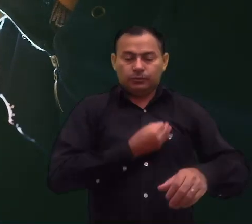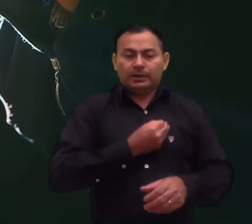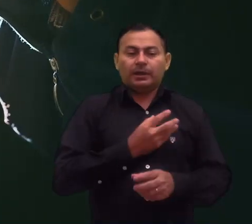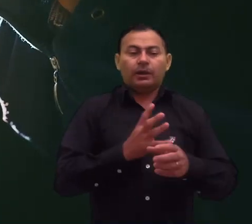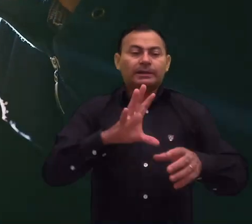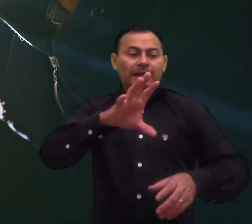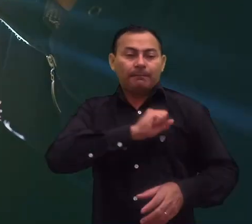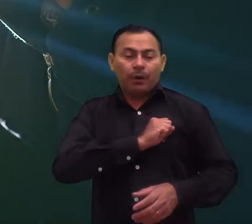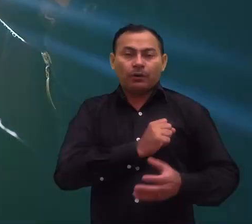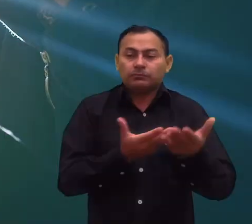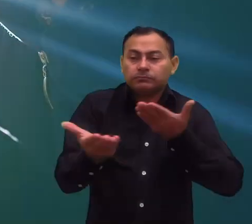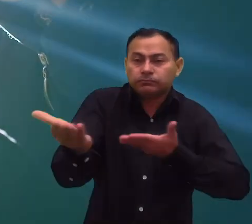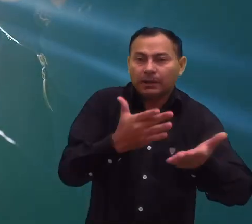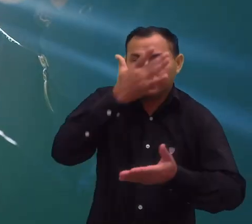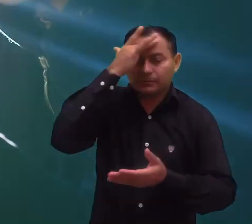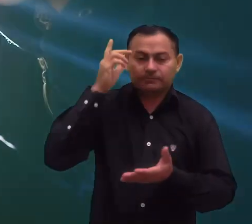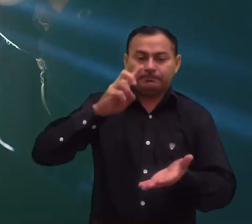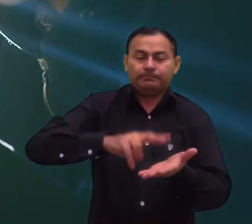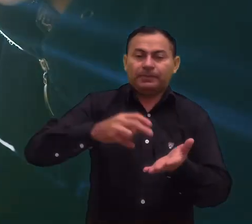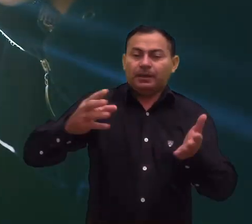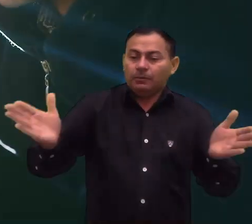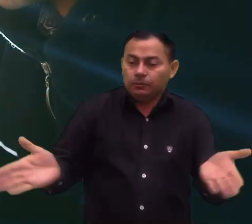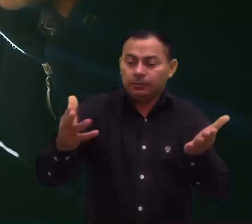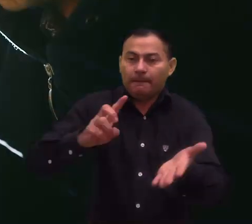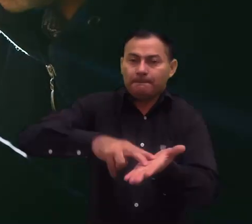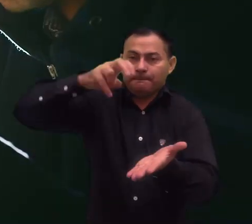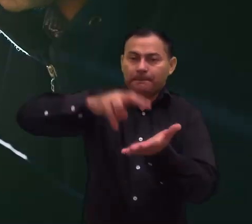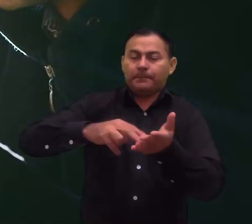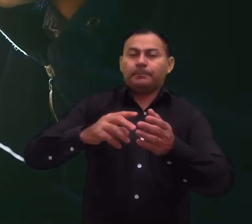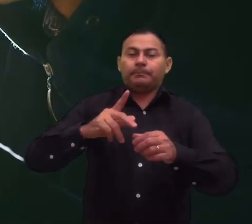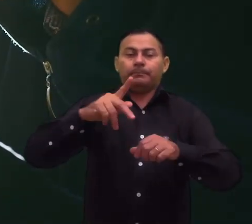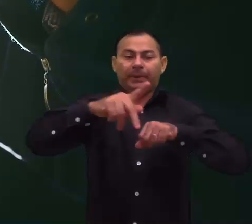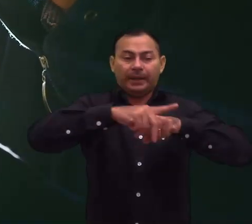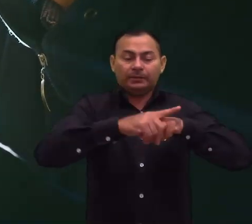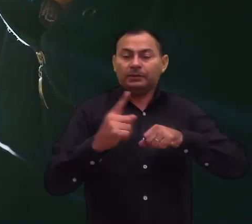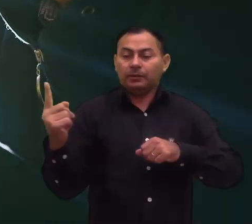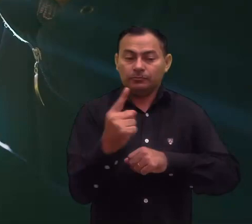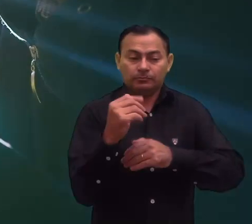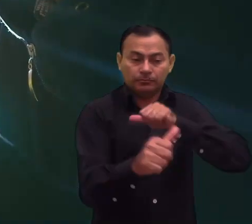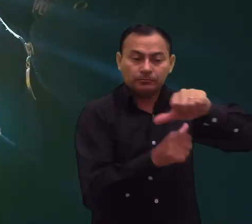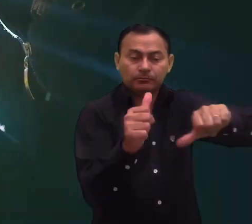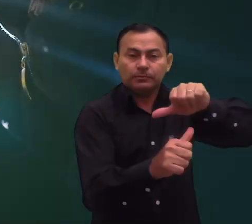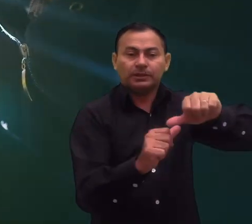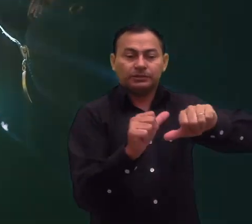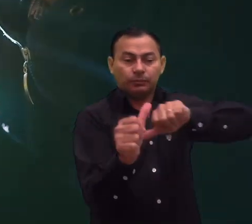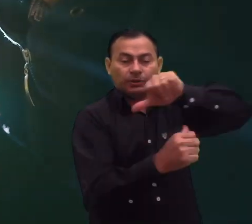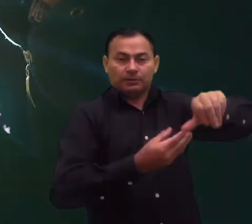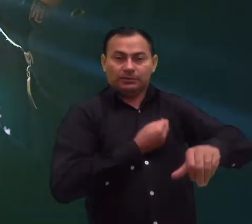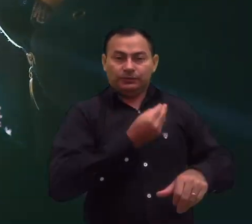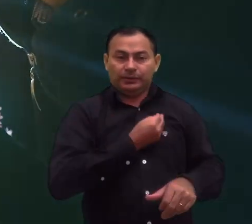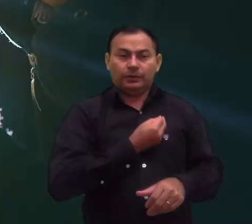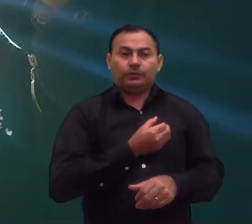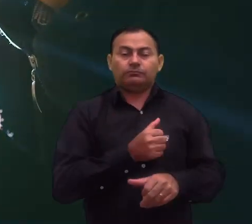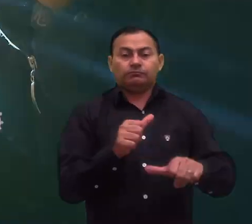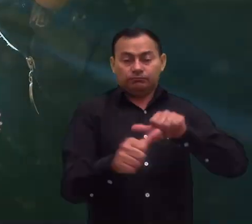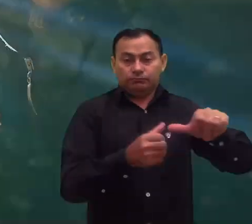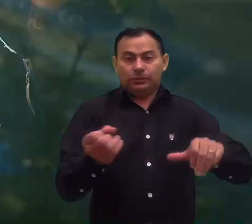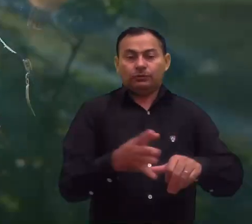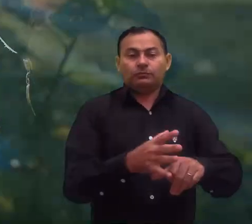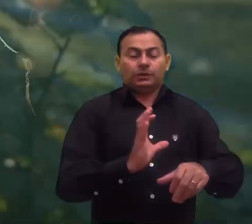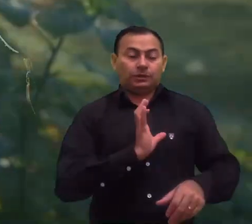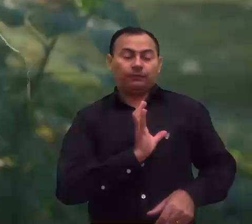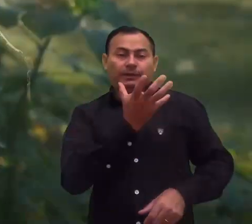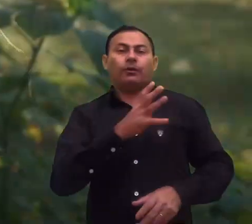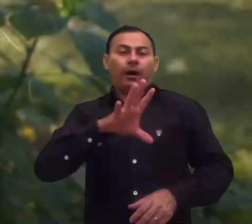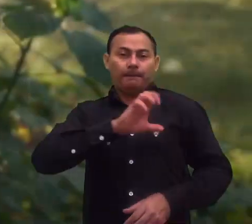no nosso amor pelos irmãos. A exortação de Pedro para os que passaram pelo processo de regeneração ou